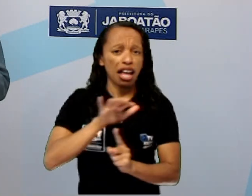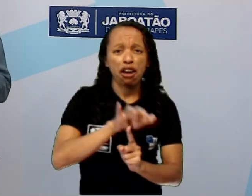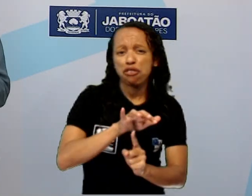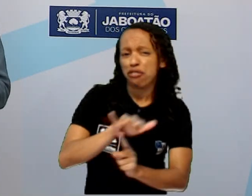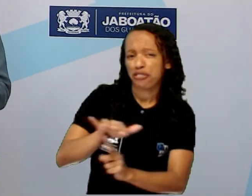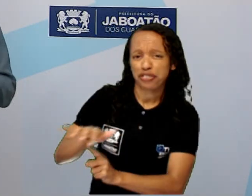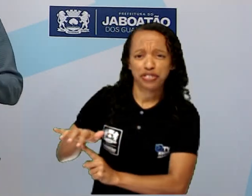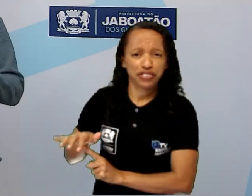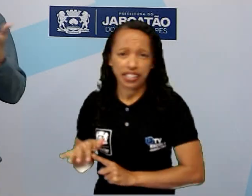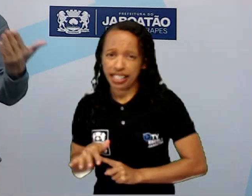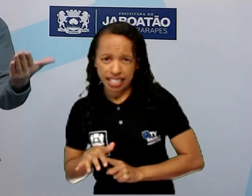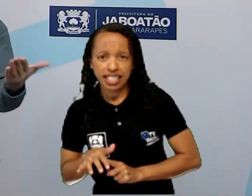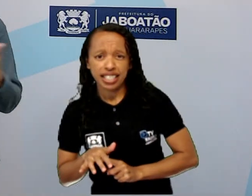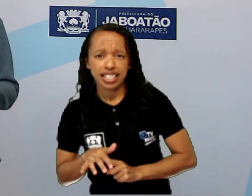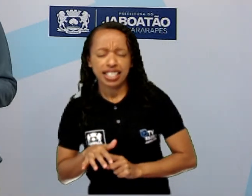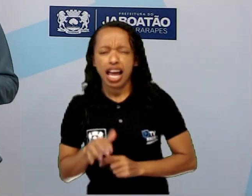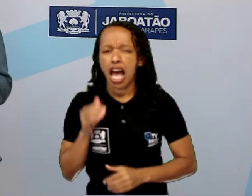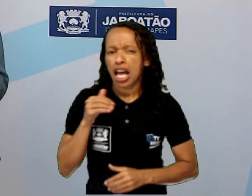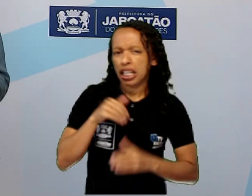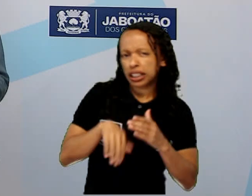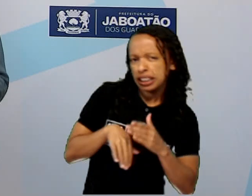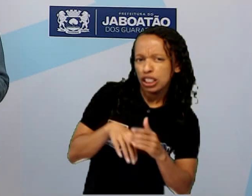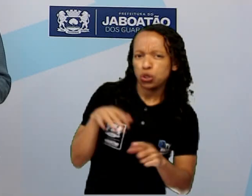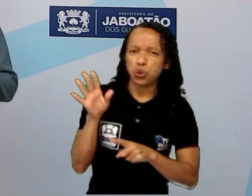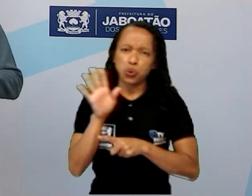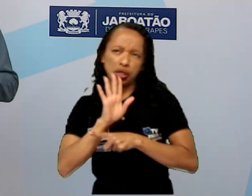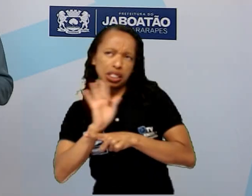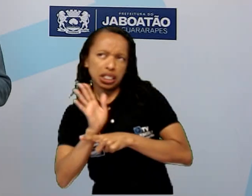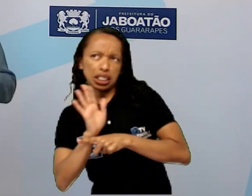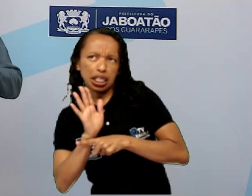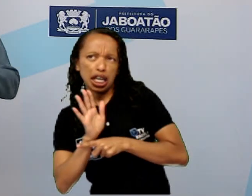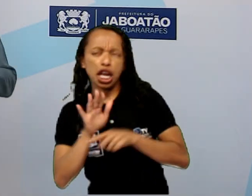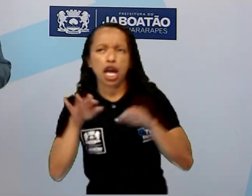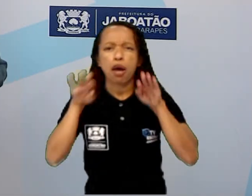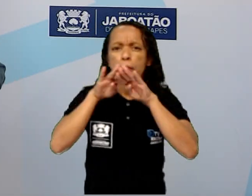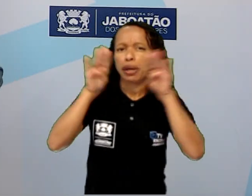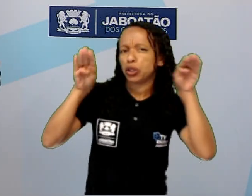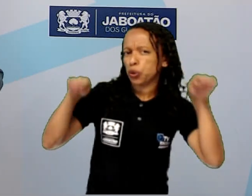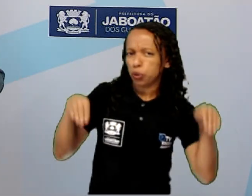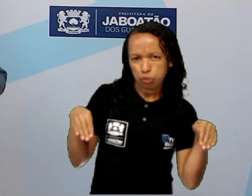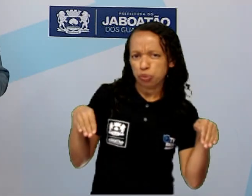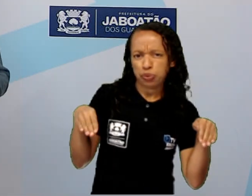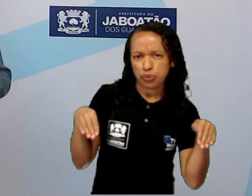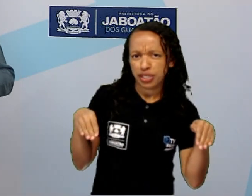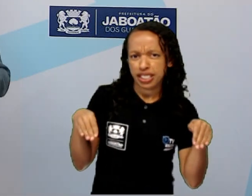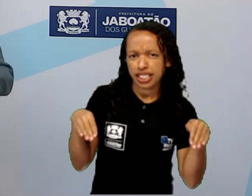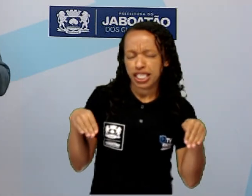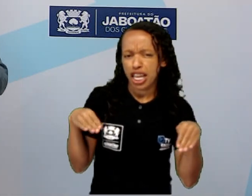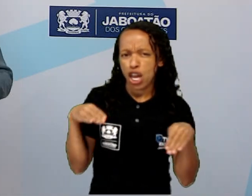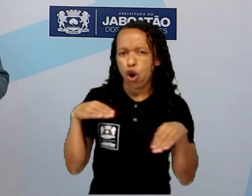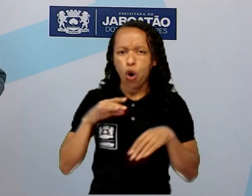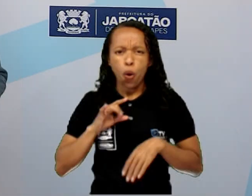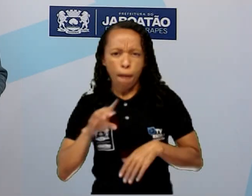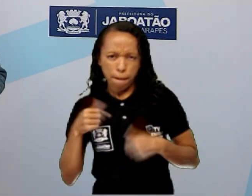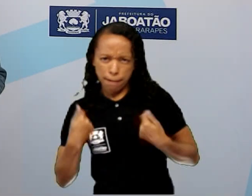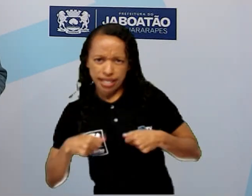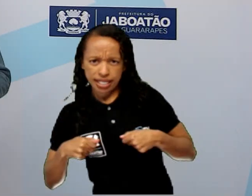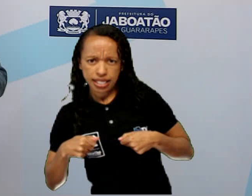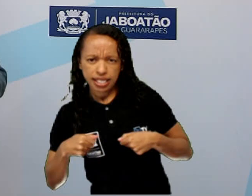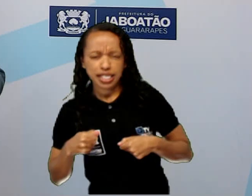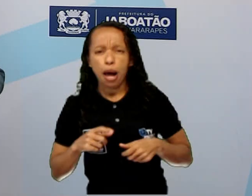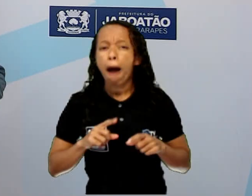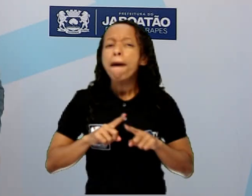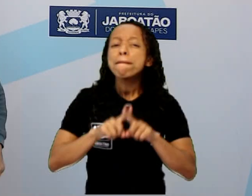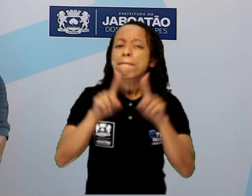museu, no cinema ou na biblioteca. E pode, mas ela vai ter um desenvolvimento mais espontâneo, vamos